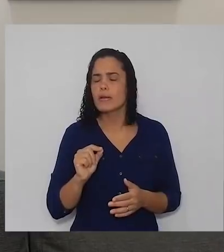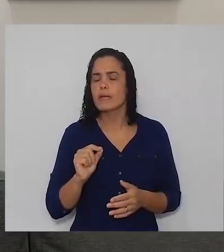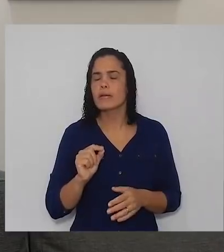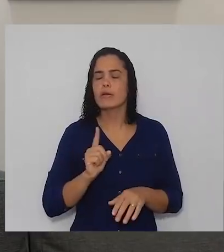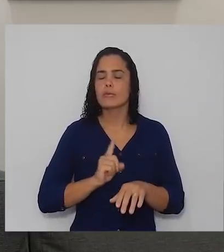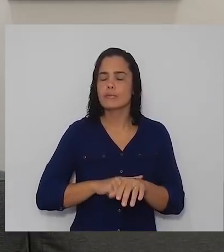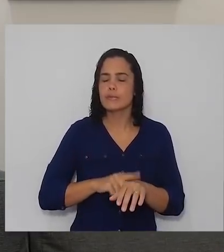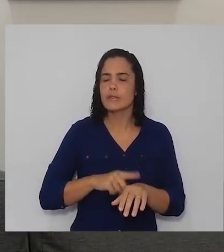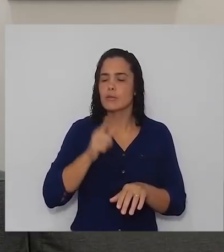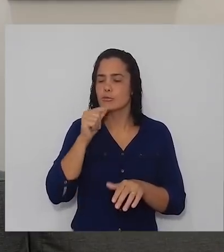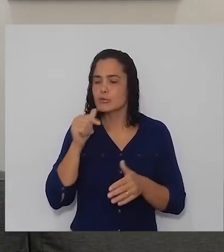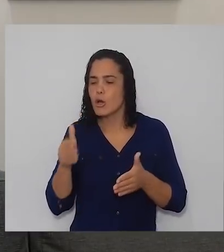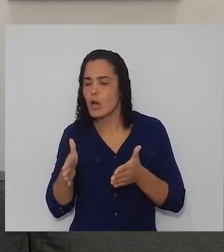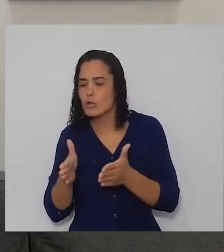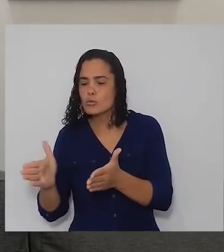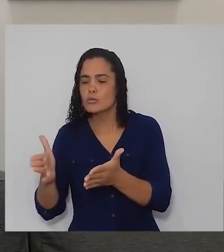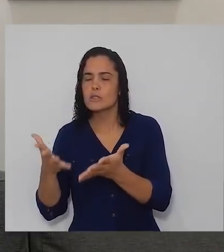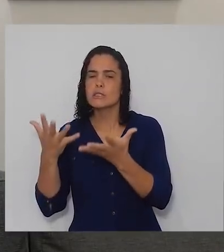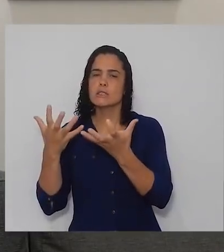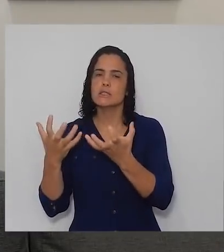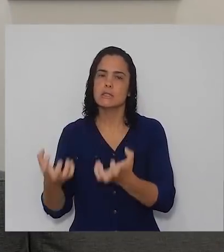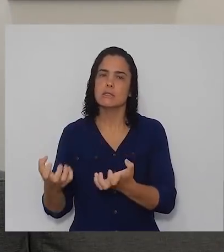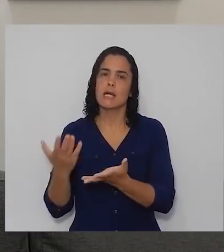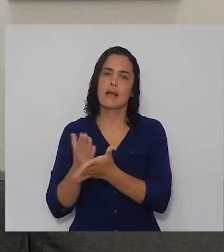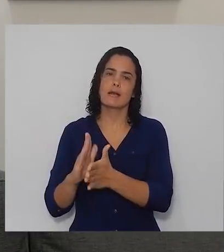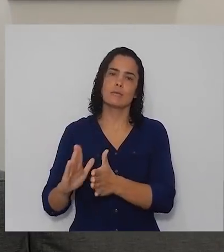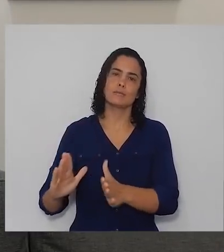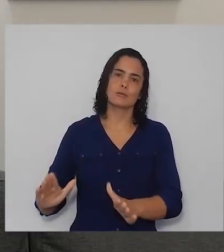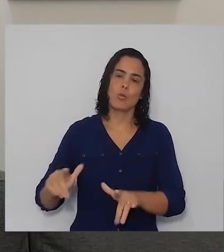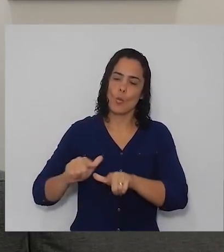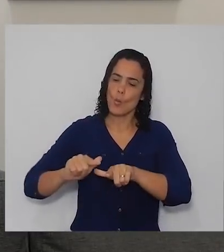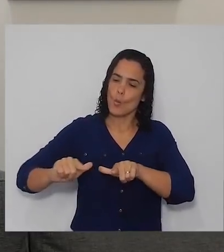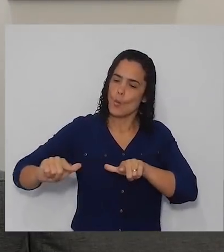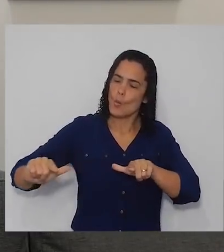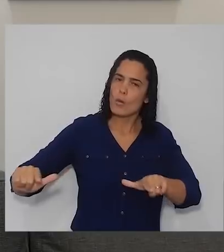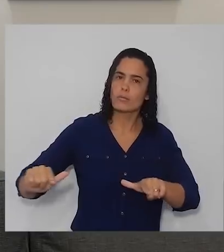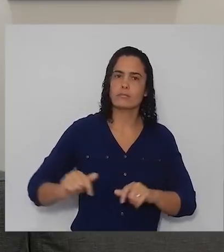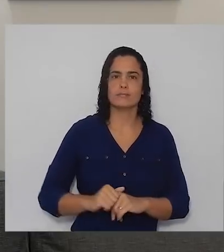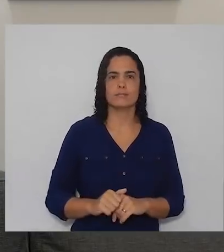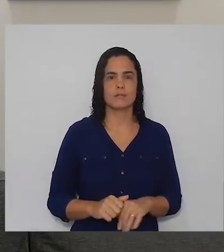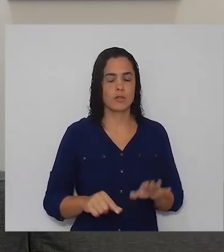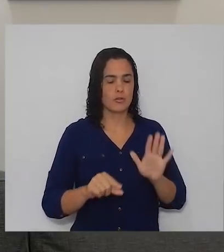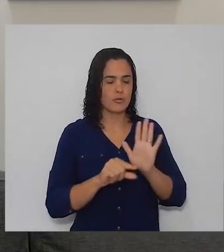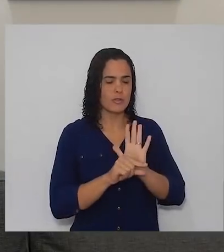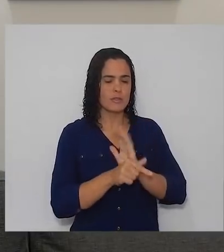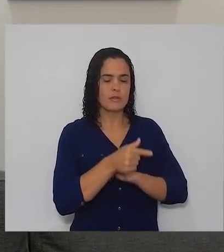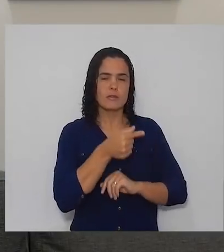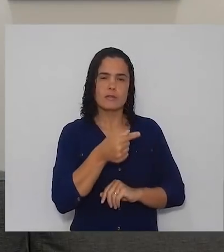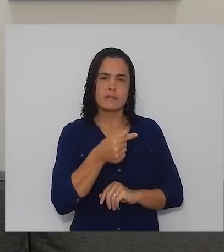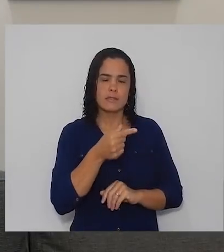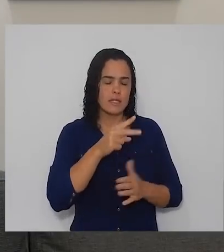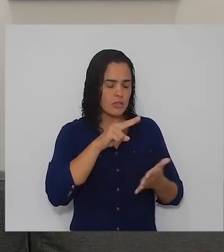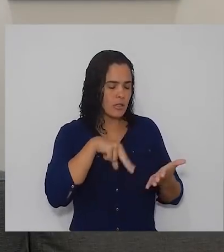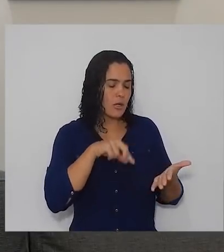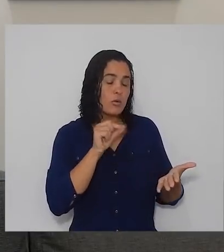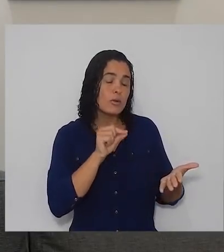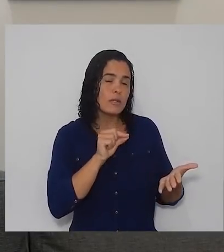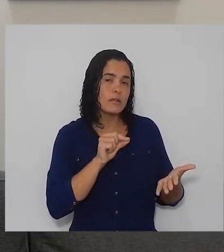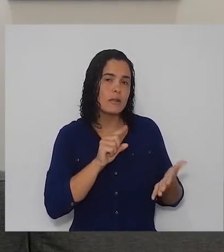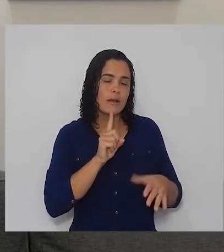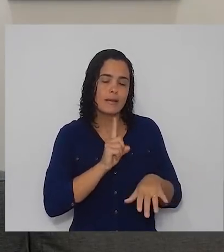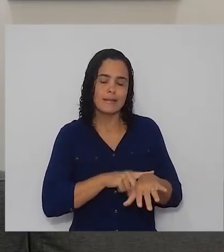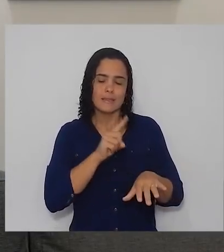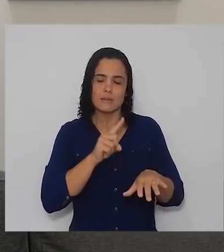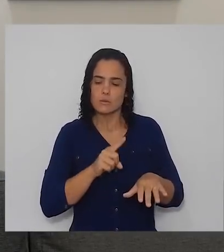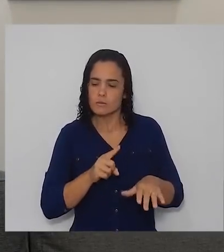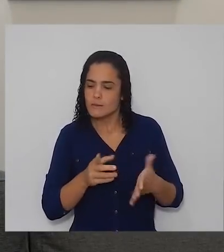secos. Versículo 7 começa, e em dado momento o riacho secou. Muitas